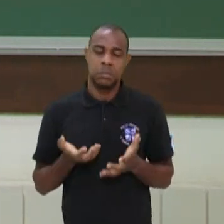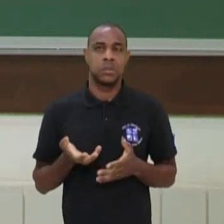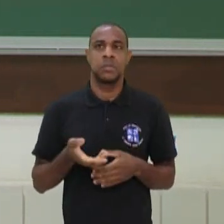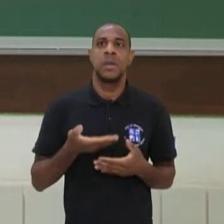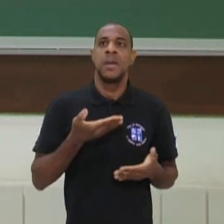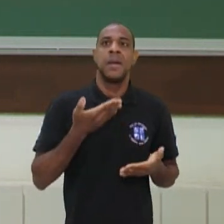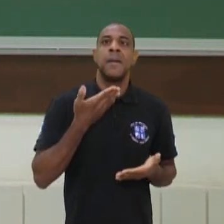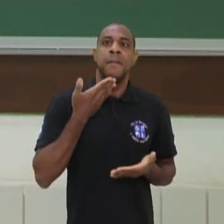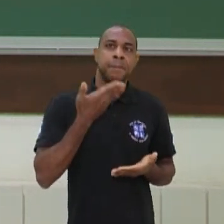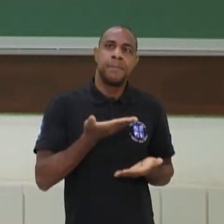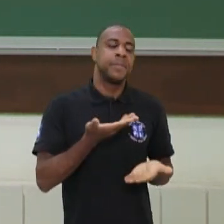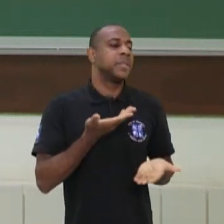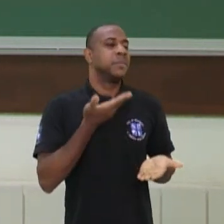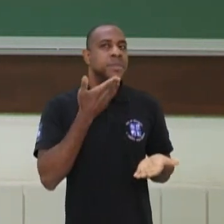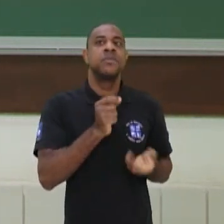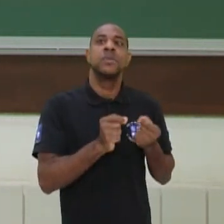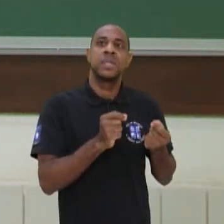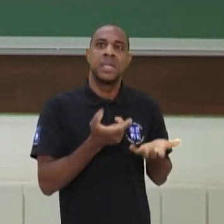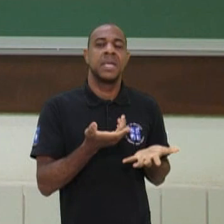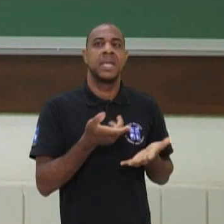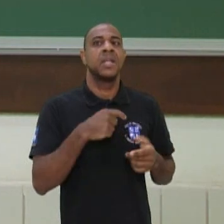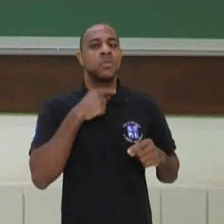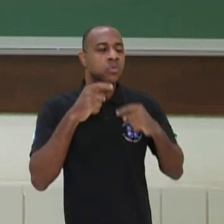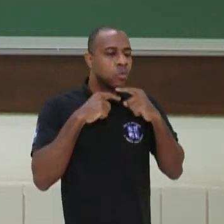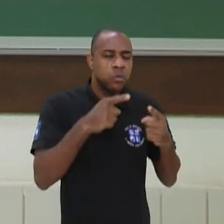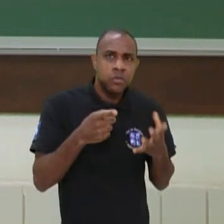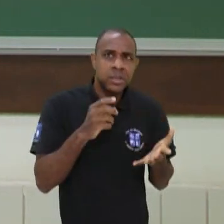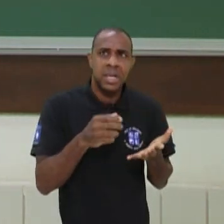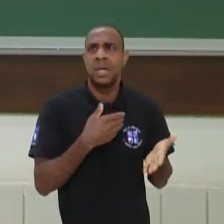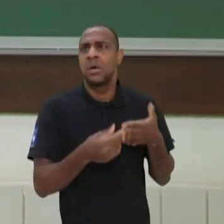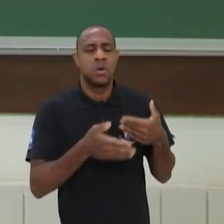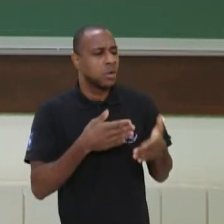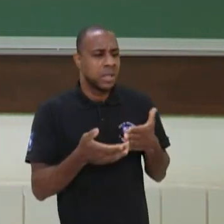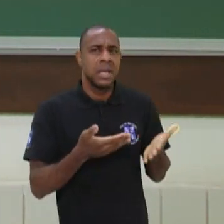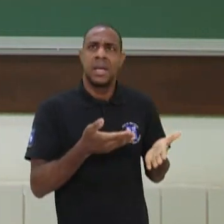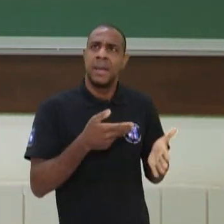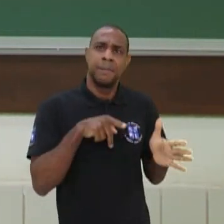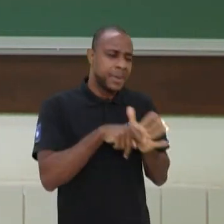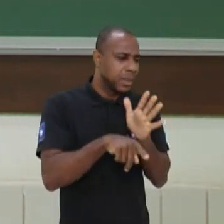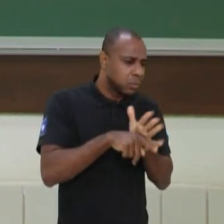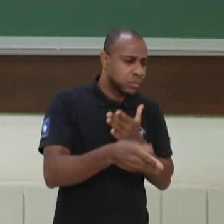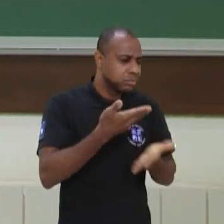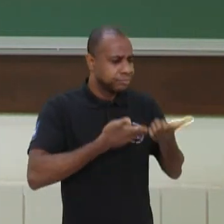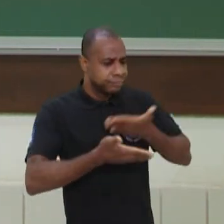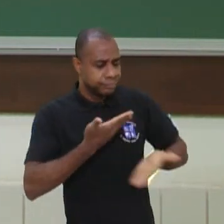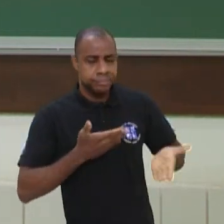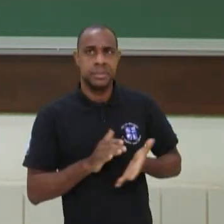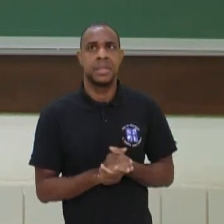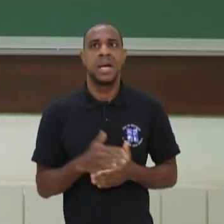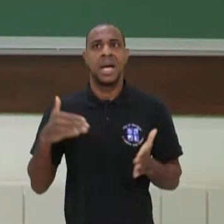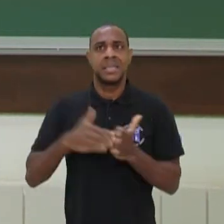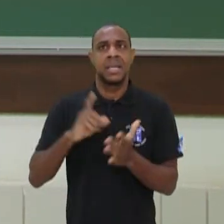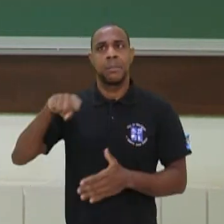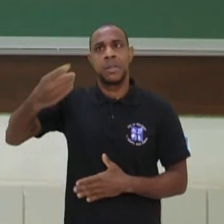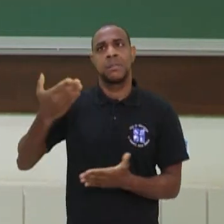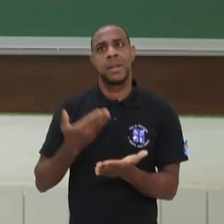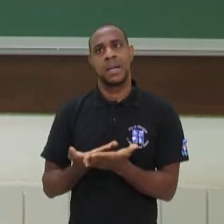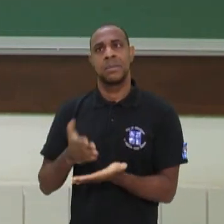ter um enorme prazer em te orientar, em tirar dúvidas e tudo mais. Beleza, pessoal? Até uma próxima. Valeu!